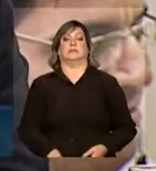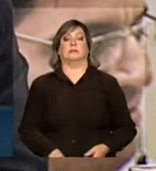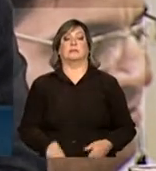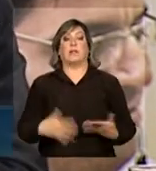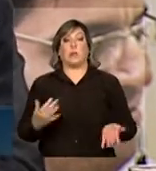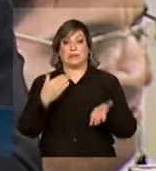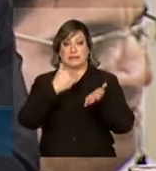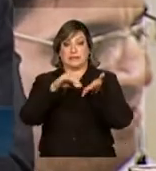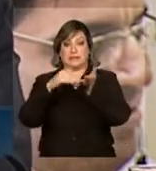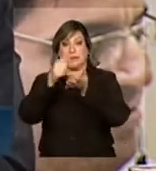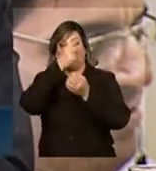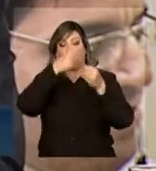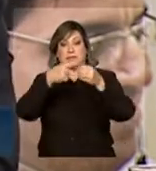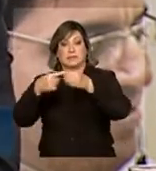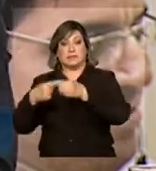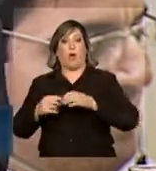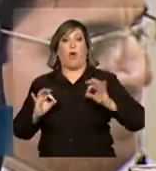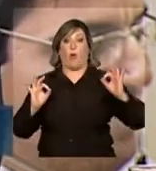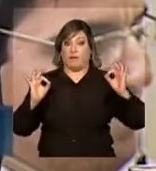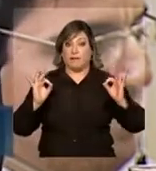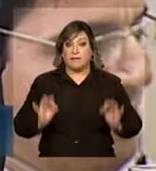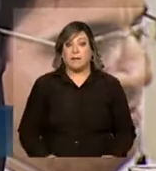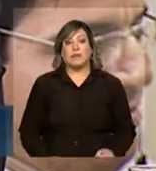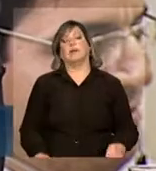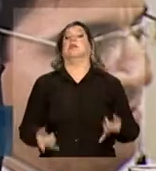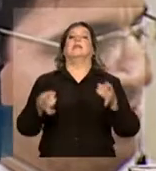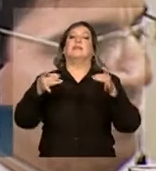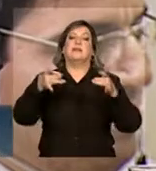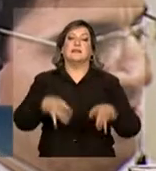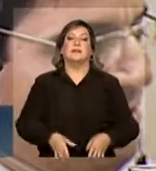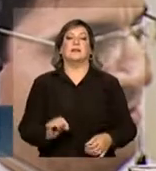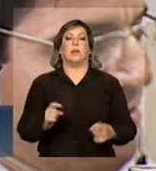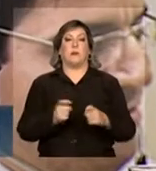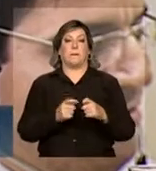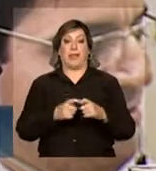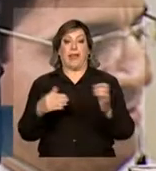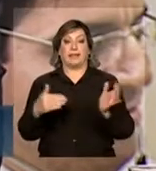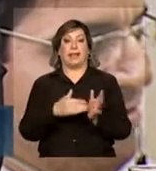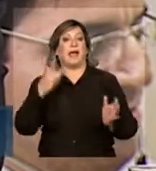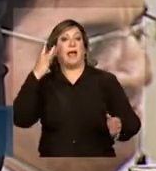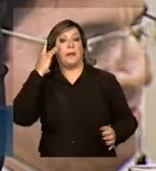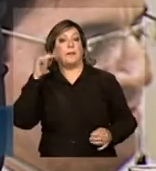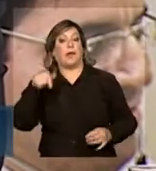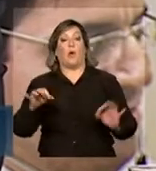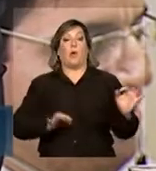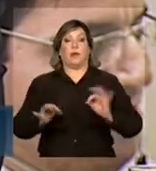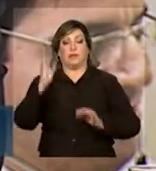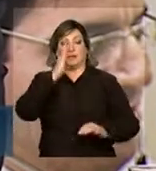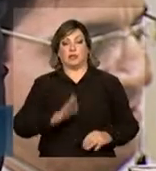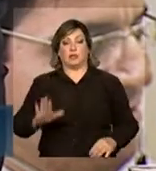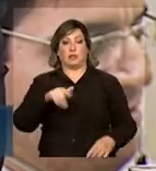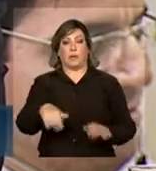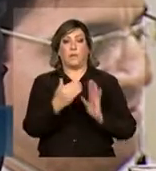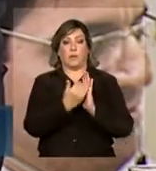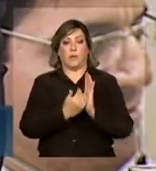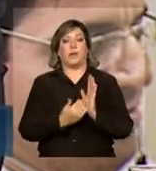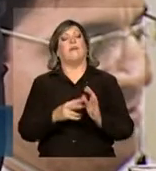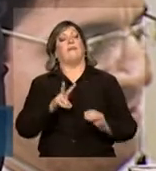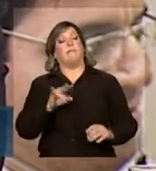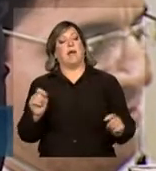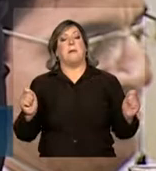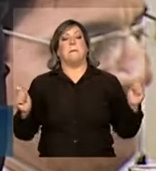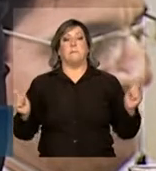municipais que confirmarem a desistência do médico até amanhã a coordenação Nacional do programa vão